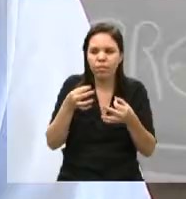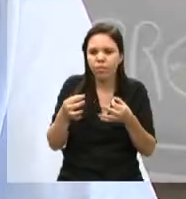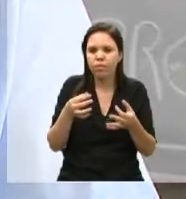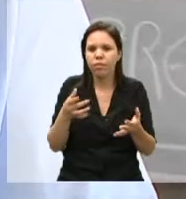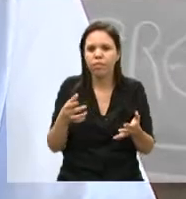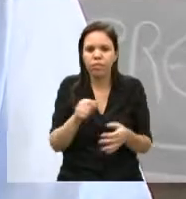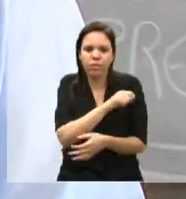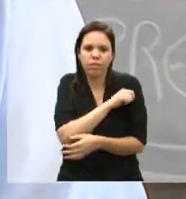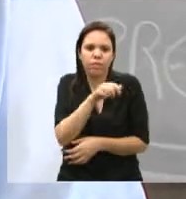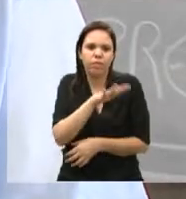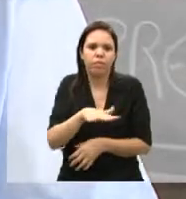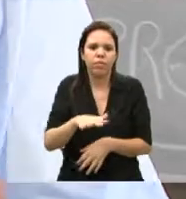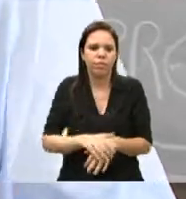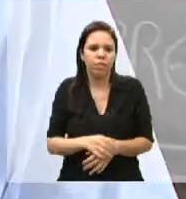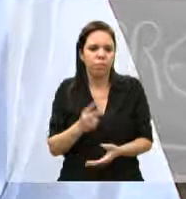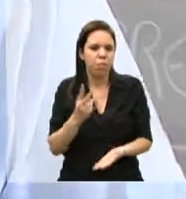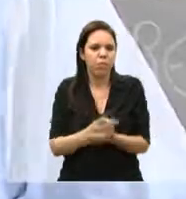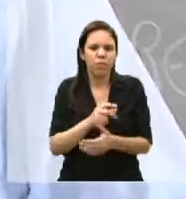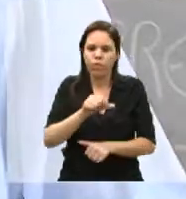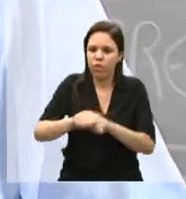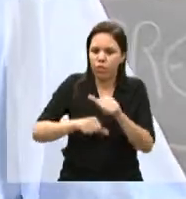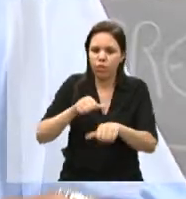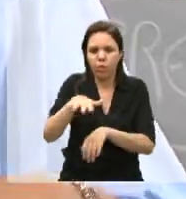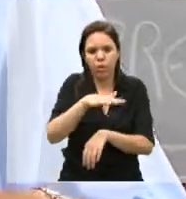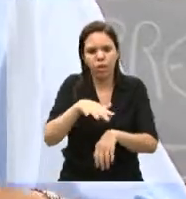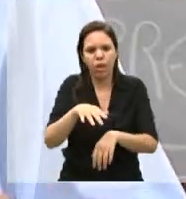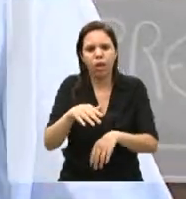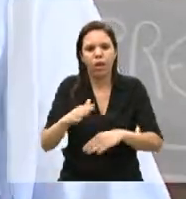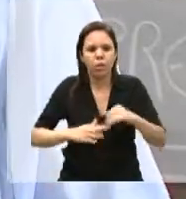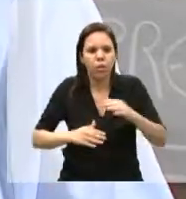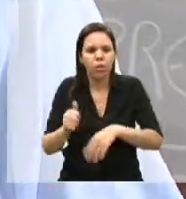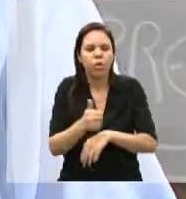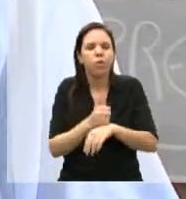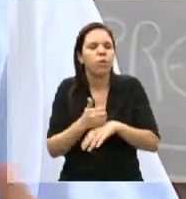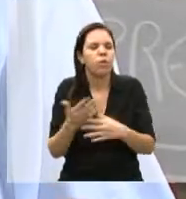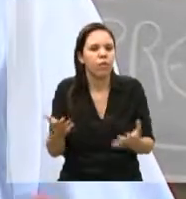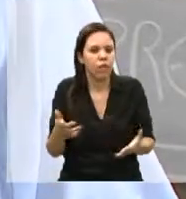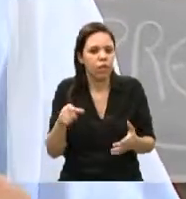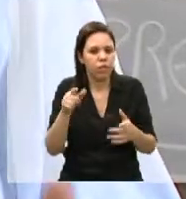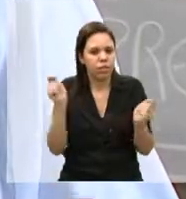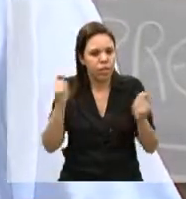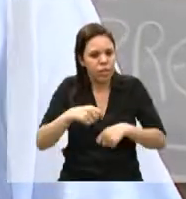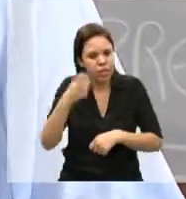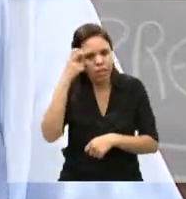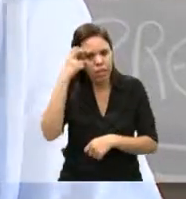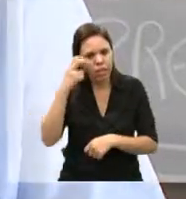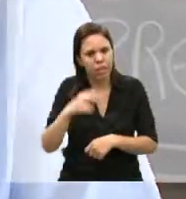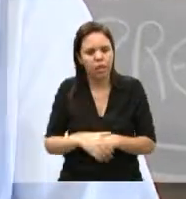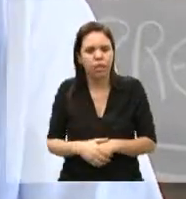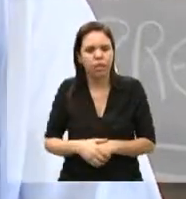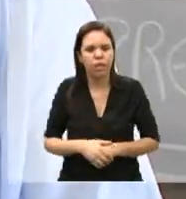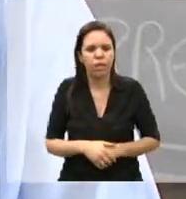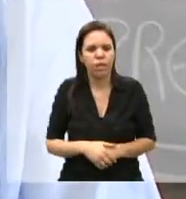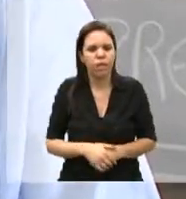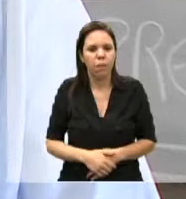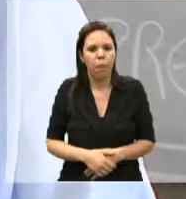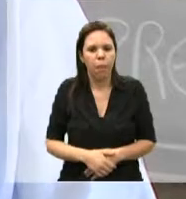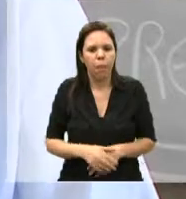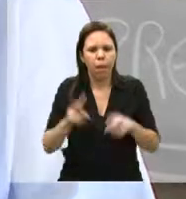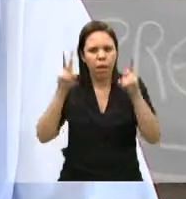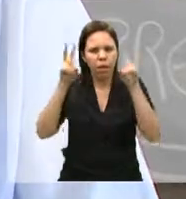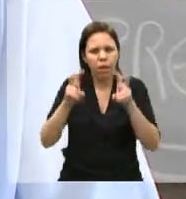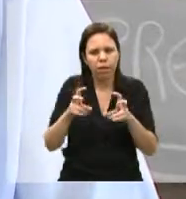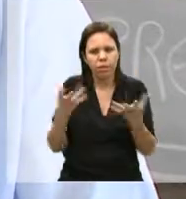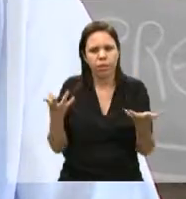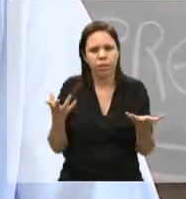alunos. Mesmo que você não vá mudar de área, você amplia muito a sua capacidade de olhar os temas